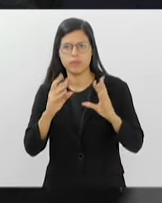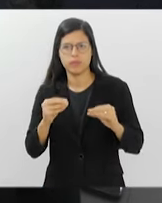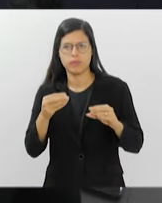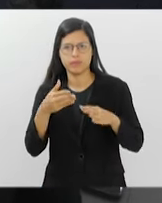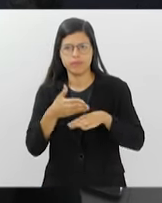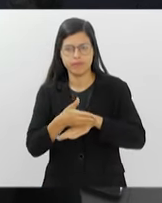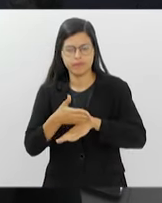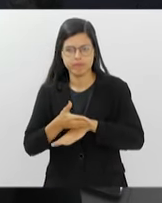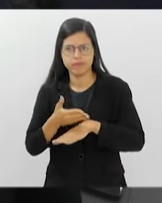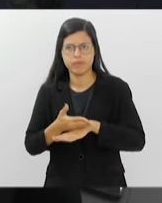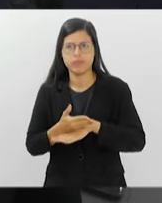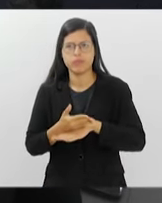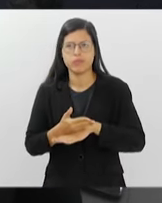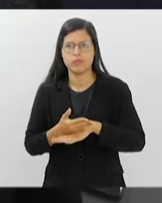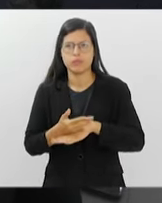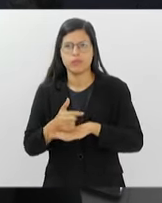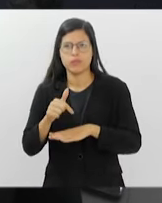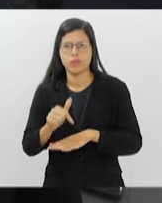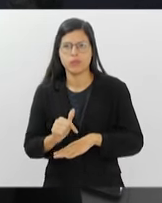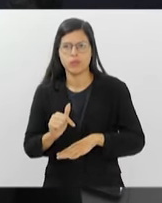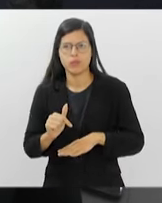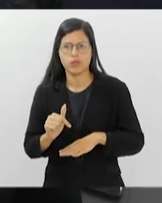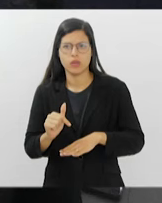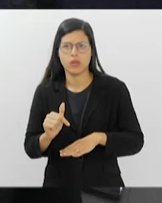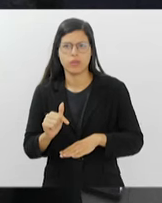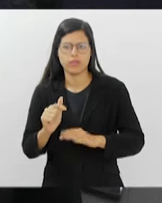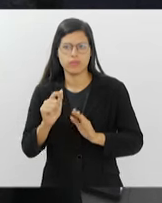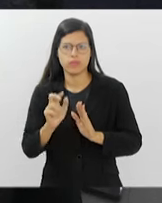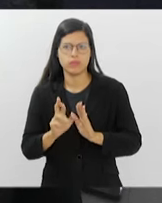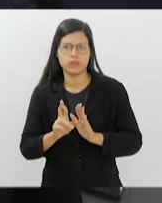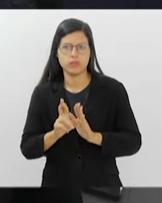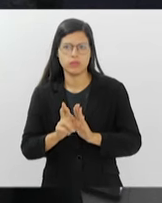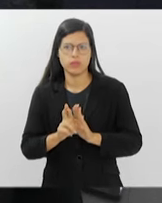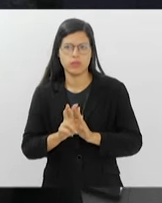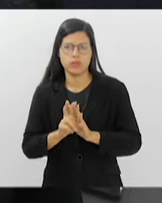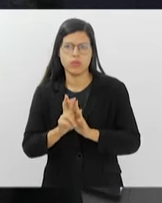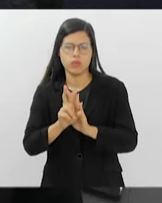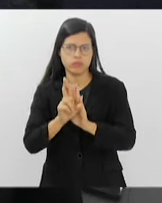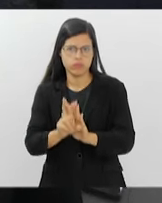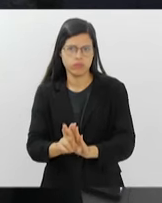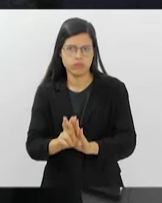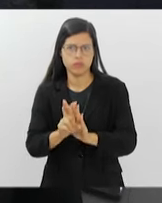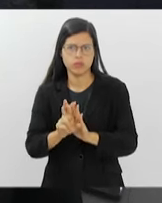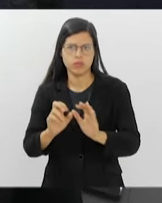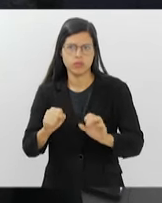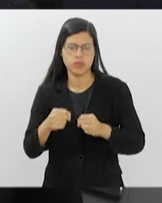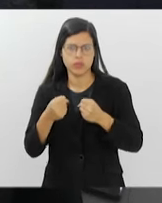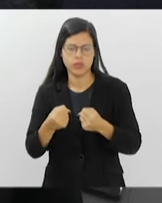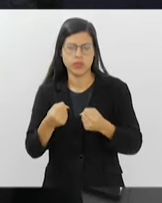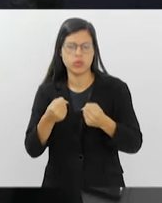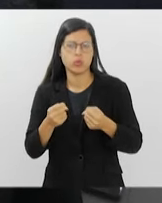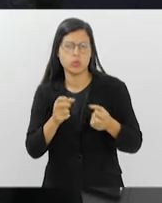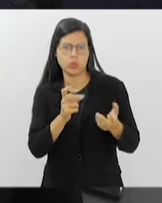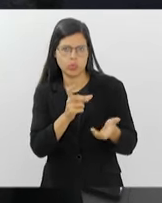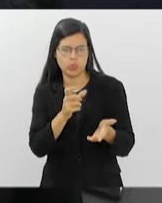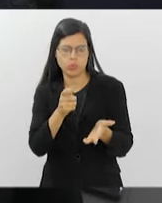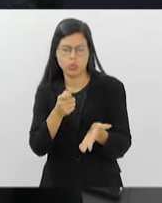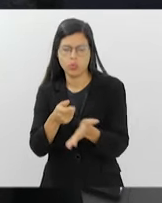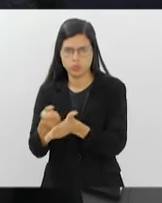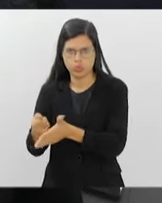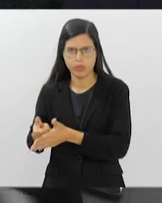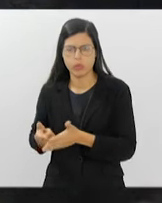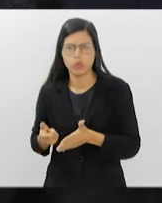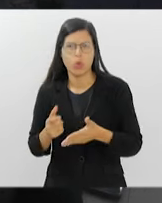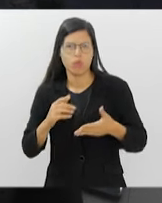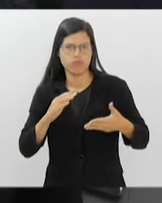figura da pessoa do secretário de defesa consumidor e o cumprimento todas as autoridades Presidente eu já começo aqui